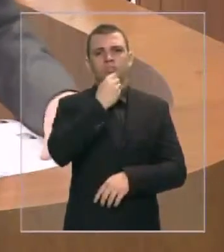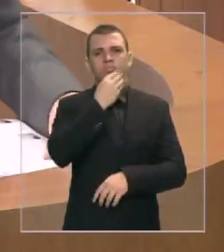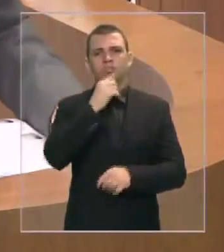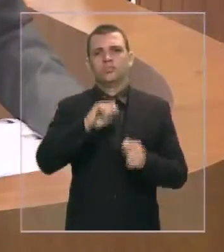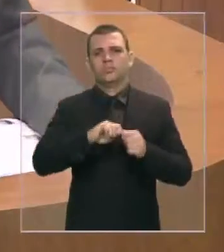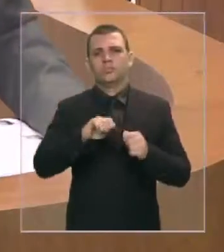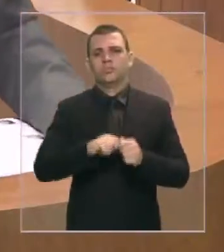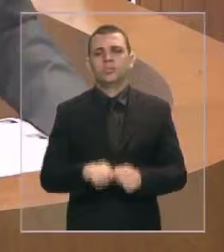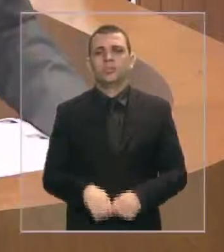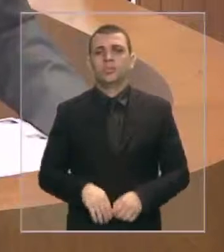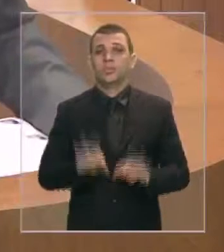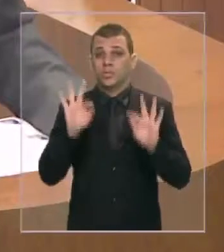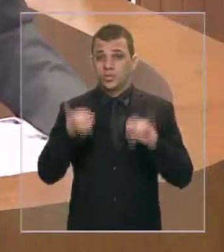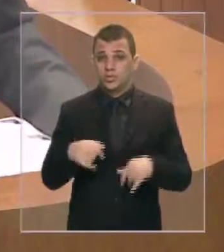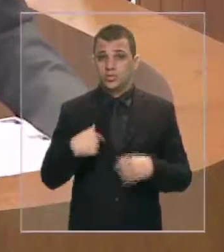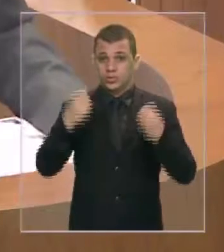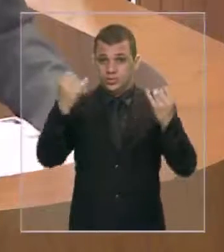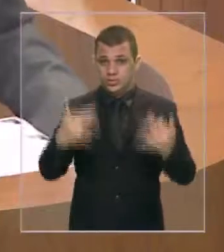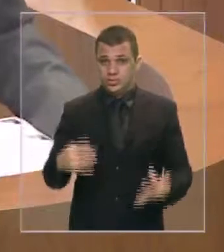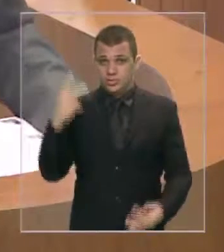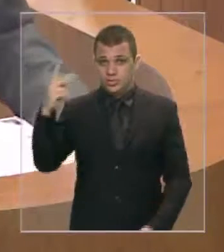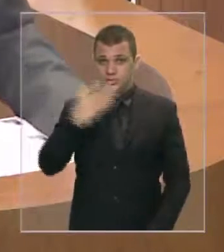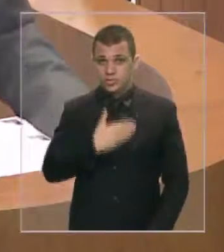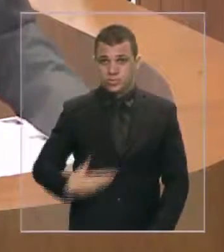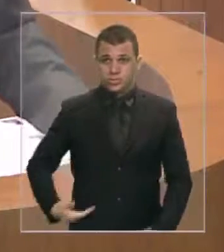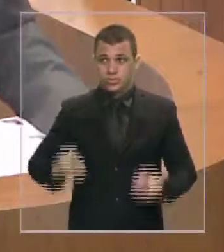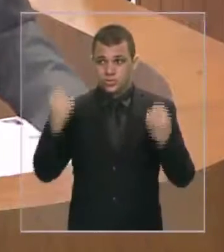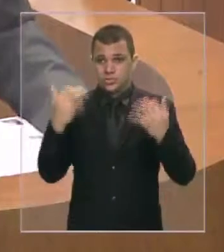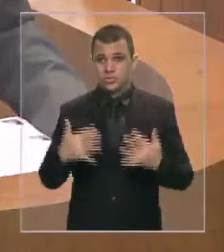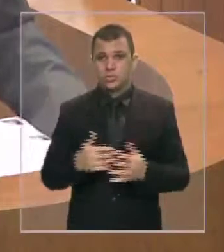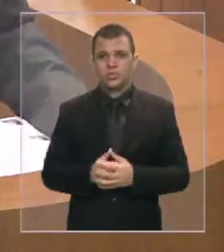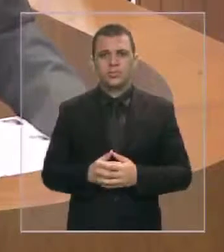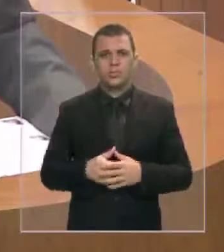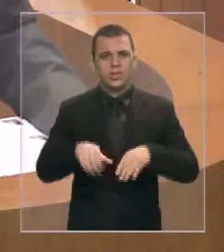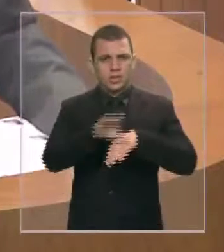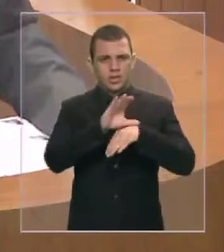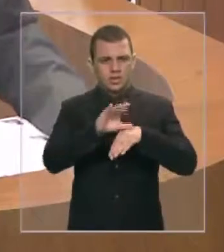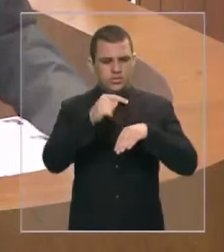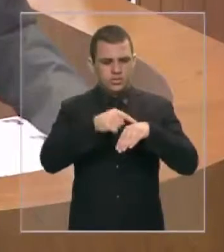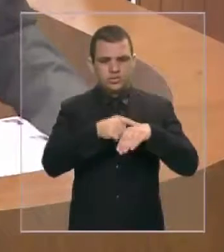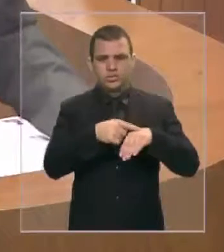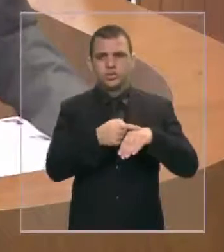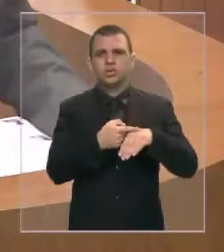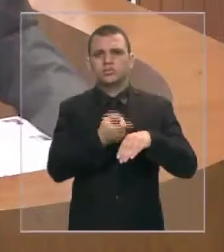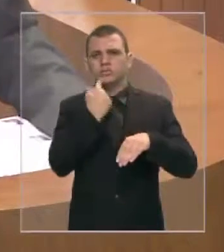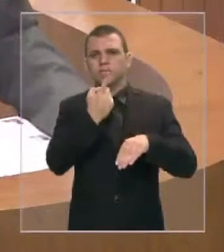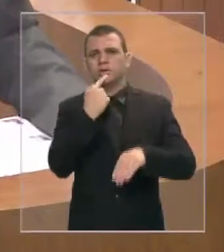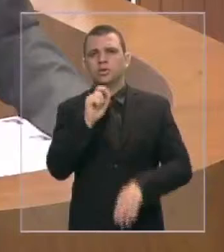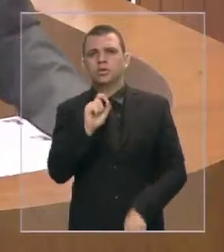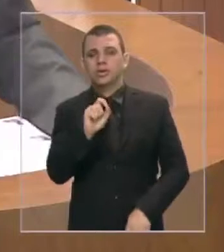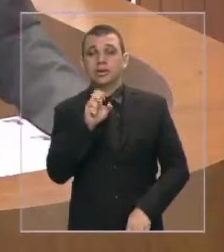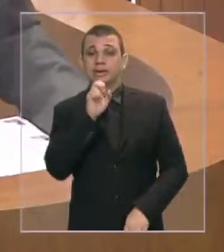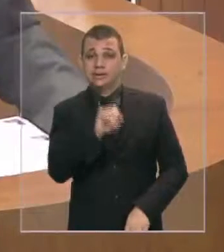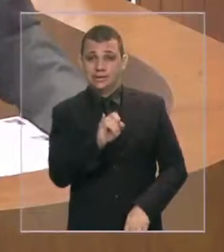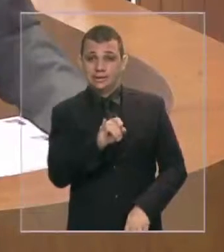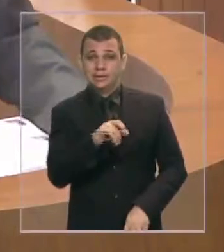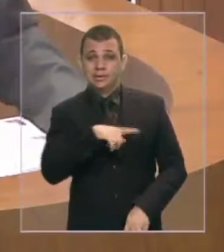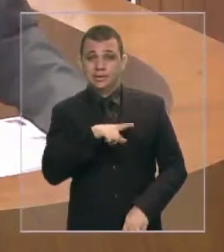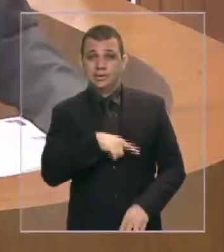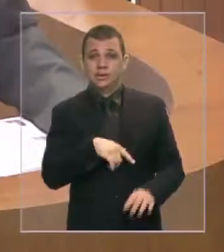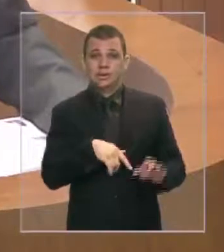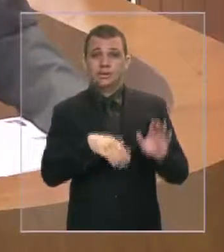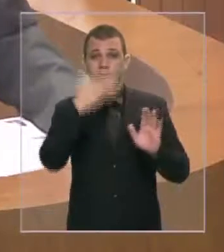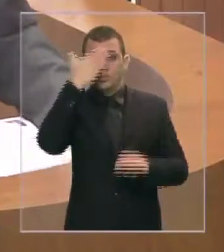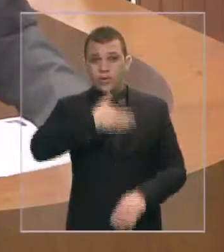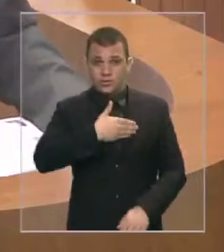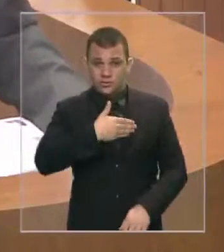Finalizo ainda dizendo as palavras do governador: o que a Constituição manda, se suposta prova se relaciona com o agente público com foro no Supremo, só